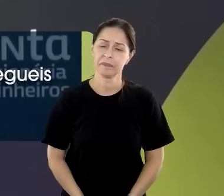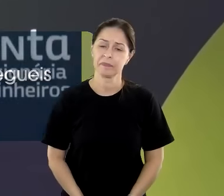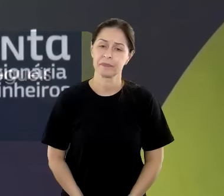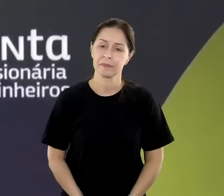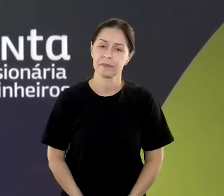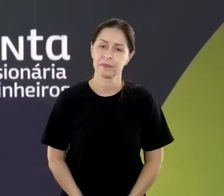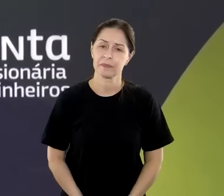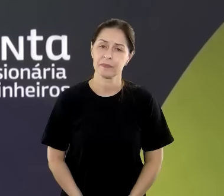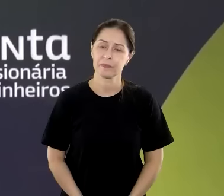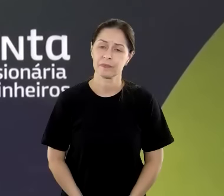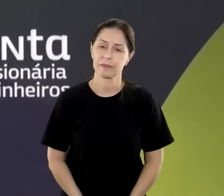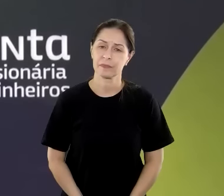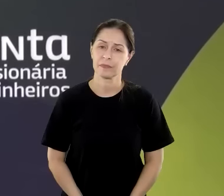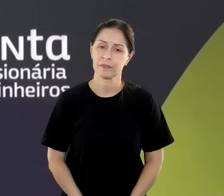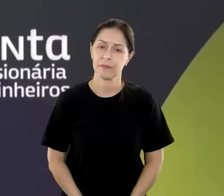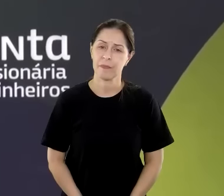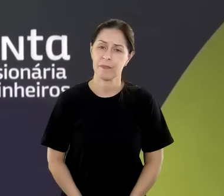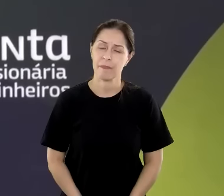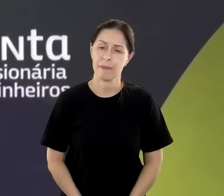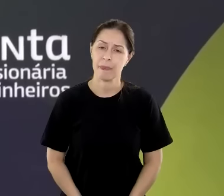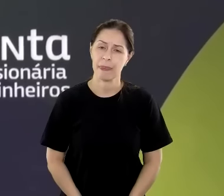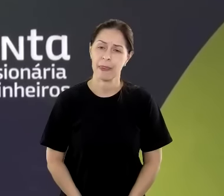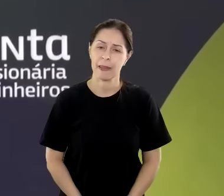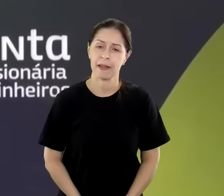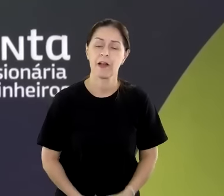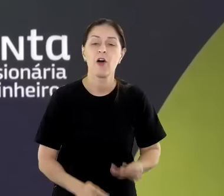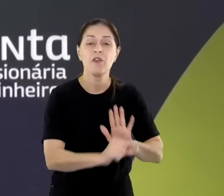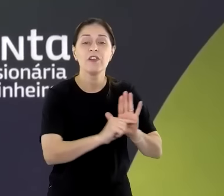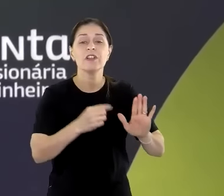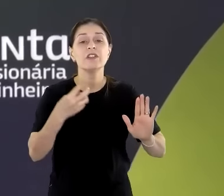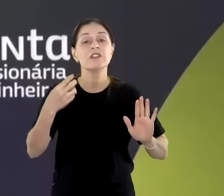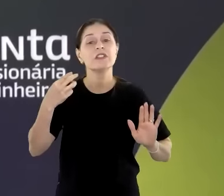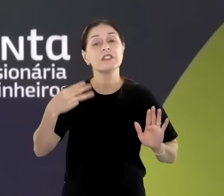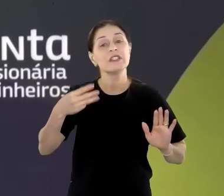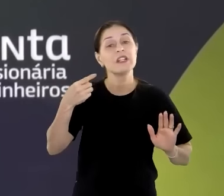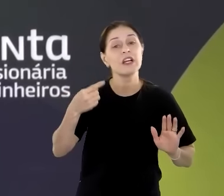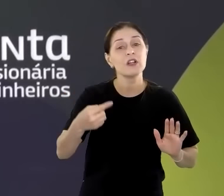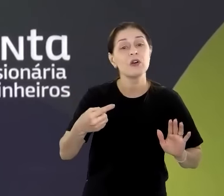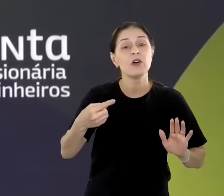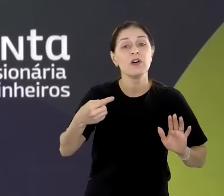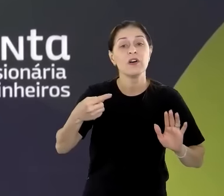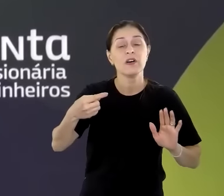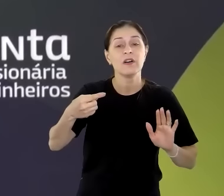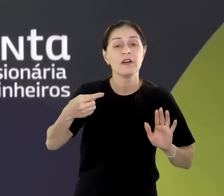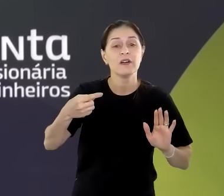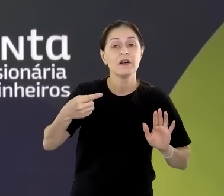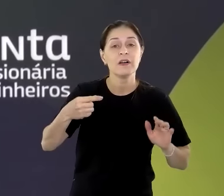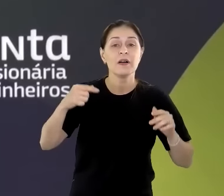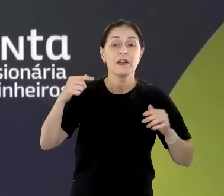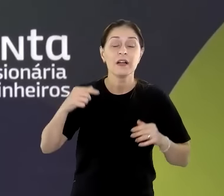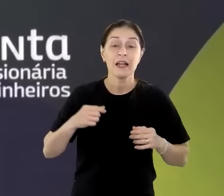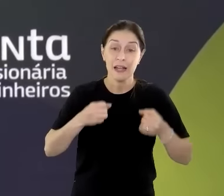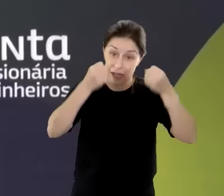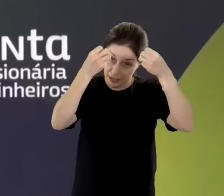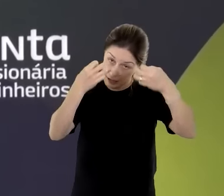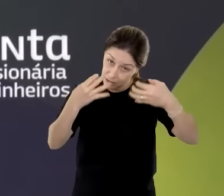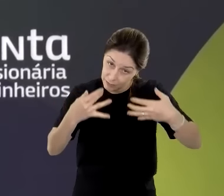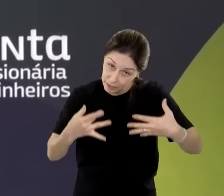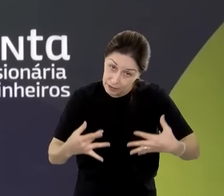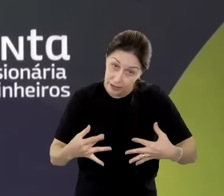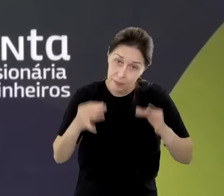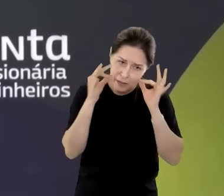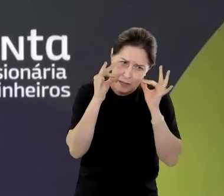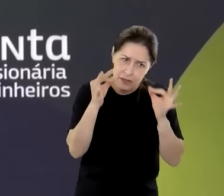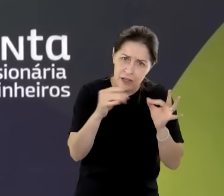Quinto, uma prioridade, versículo 31, buscai antes de tudo o seu reino, e essas coisas serão